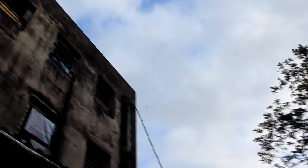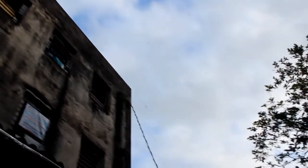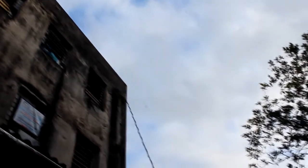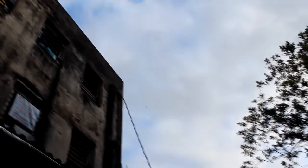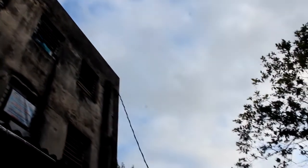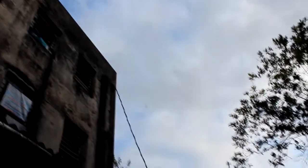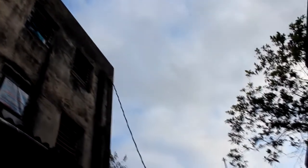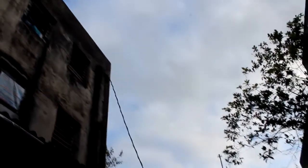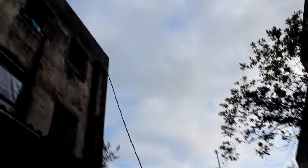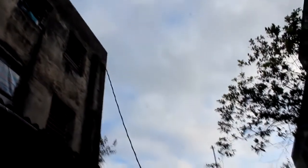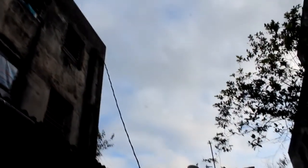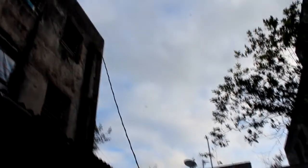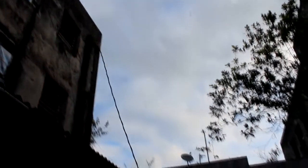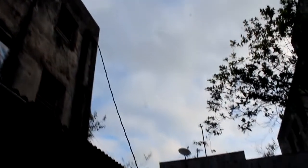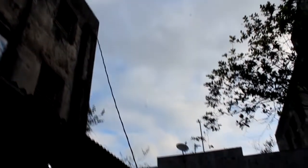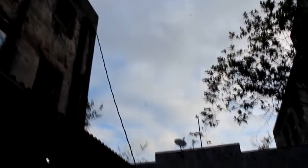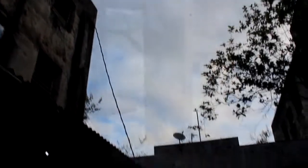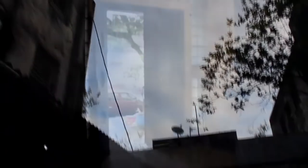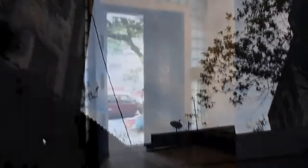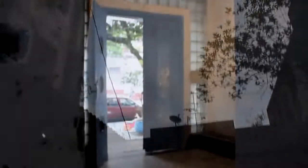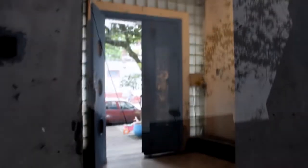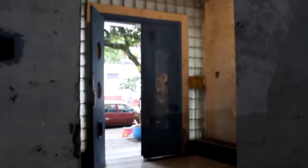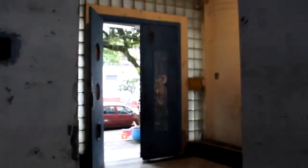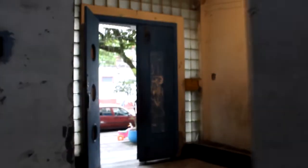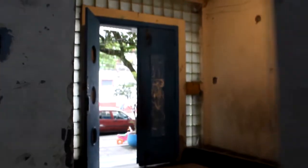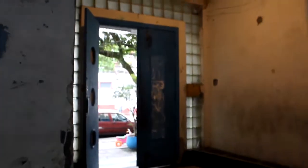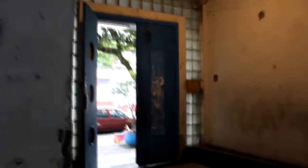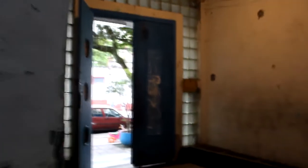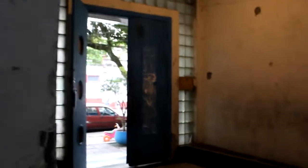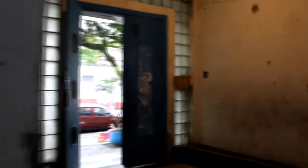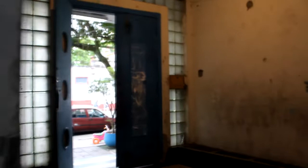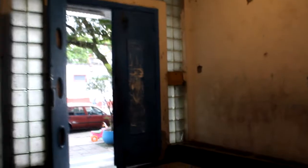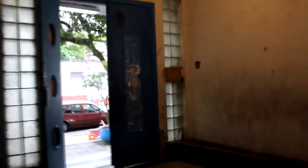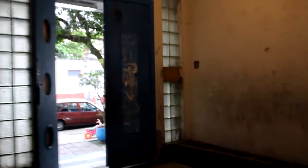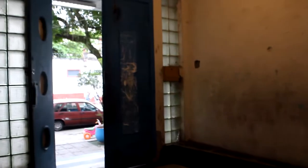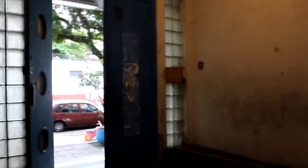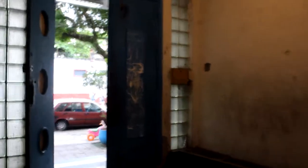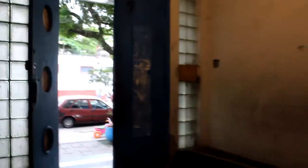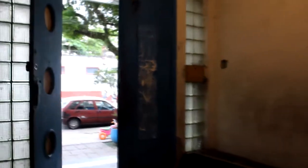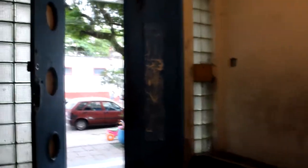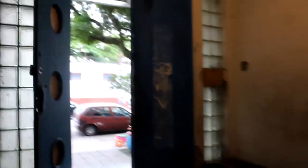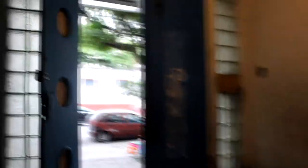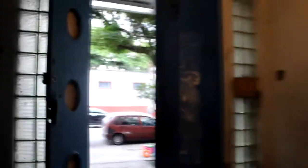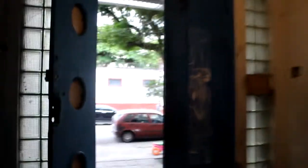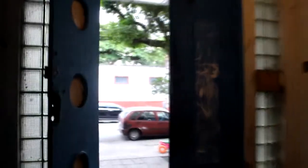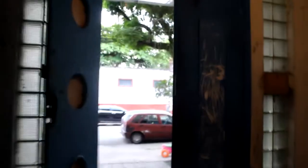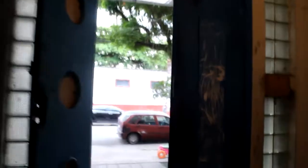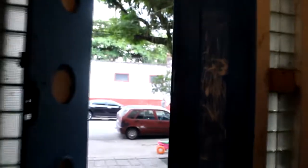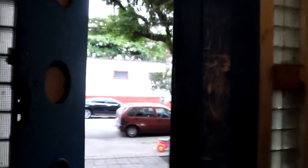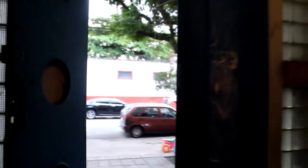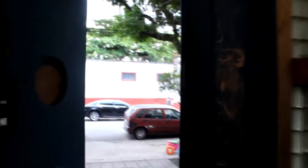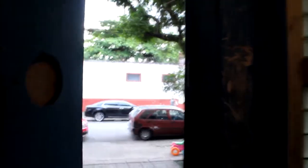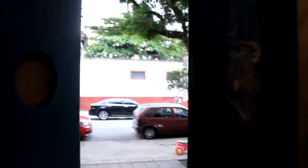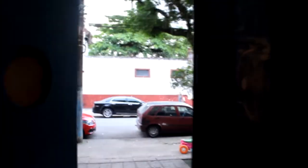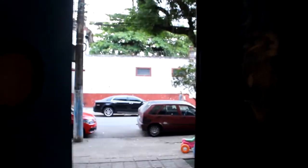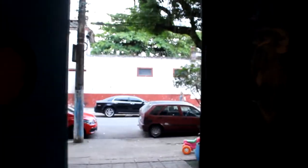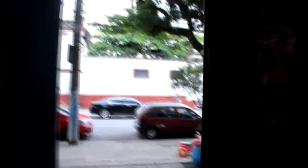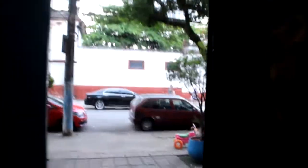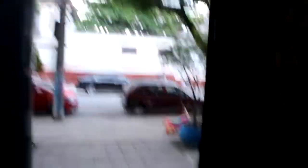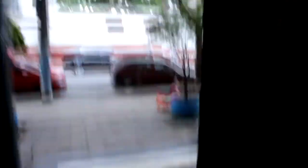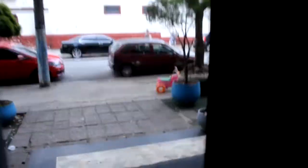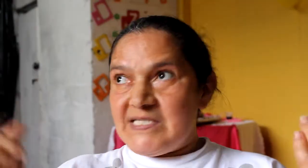rua aponta. Aqui é um lugar que, por tudo isso, que eu acho